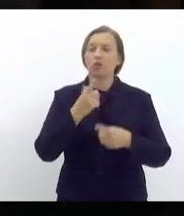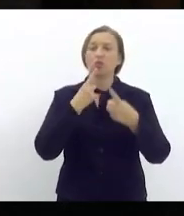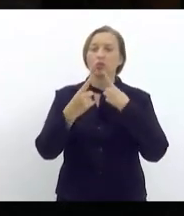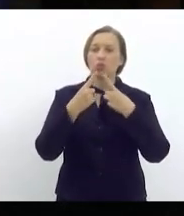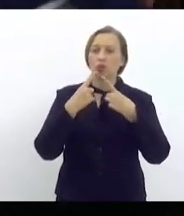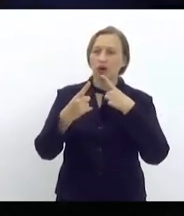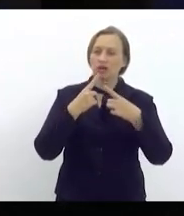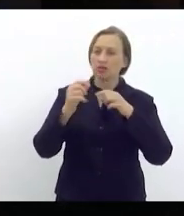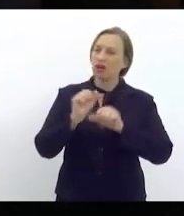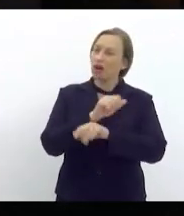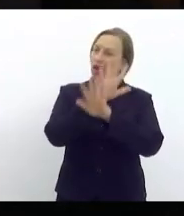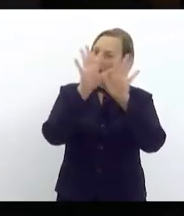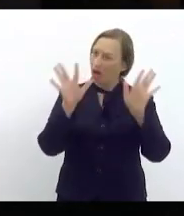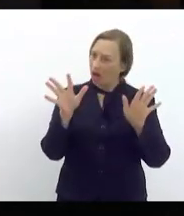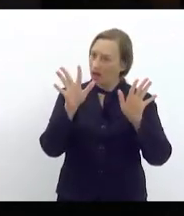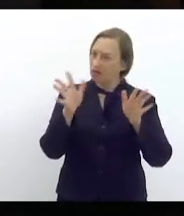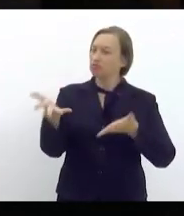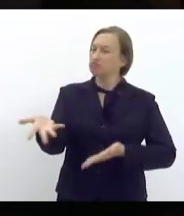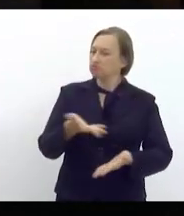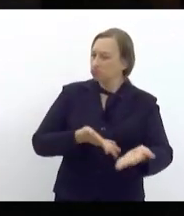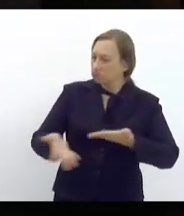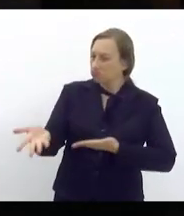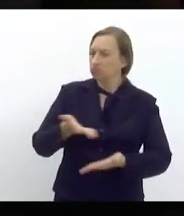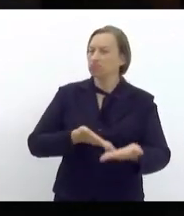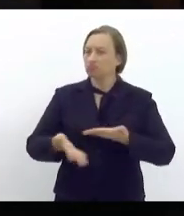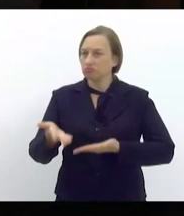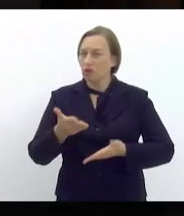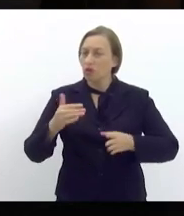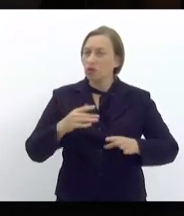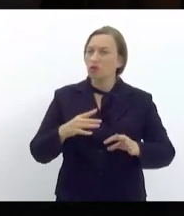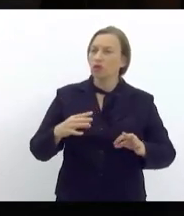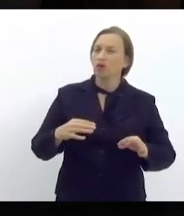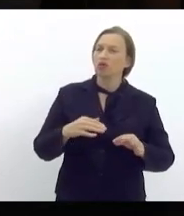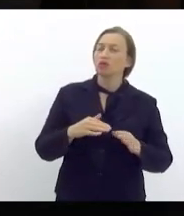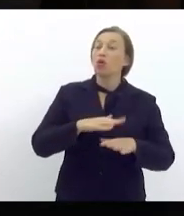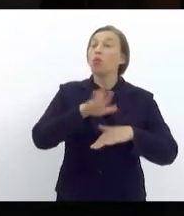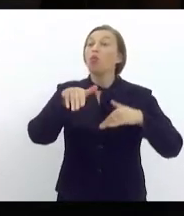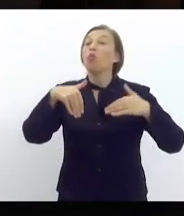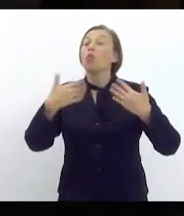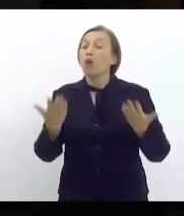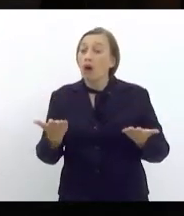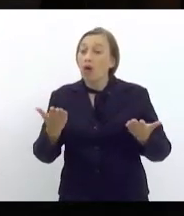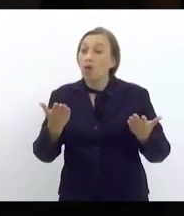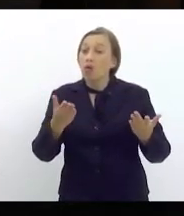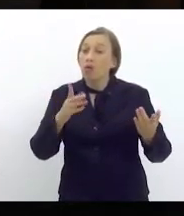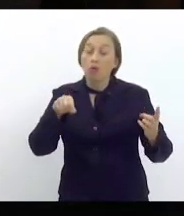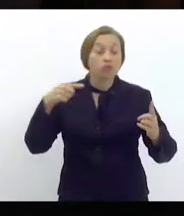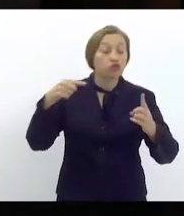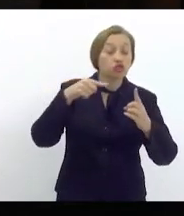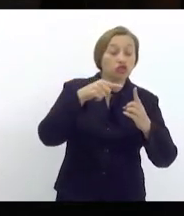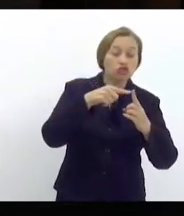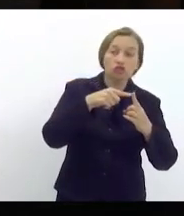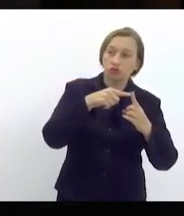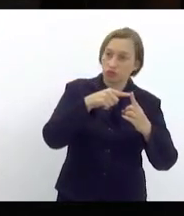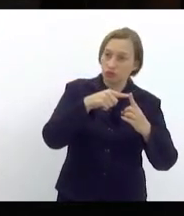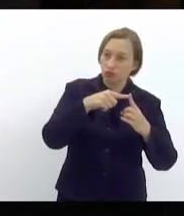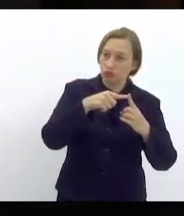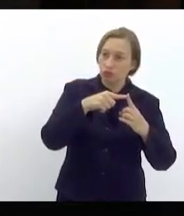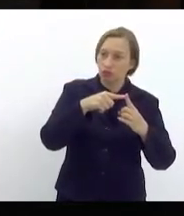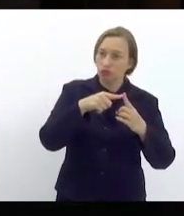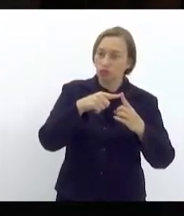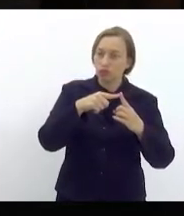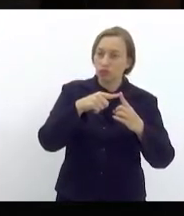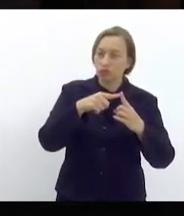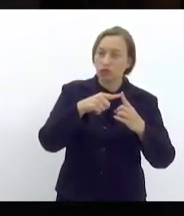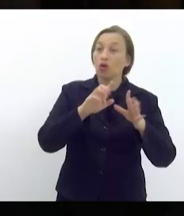lúcido e um debate participativo sobre quais serão as metas quais serão as prioridades quais são os